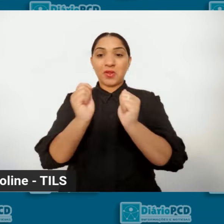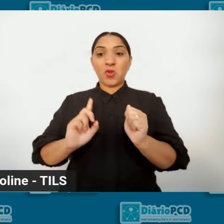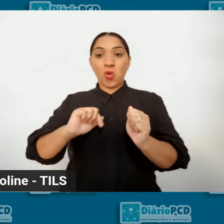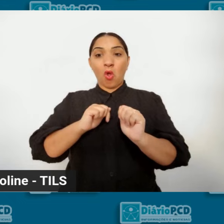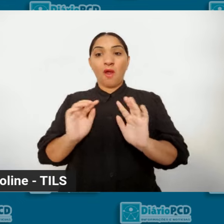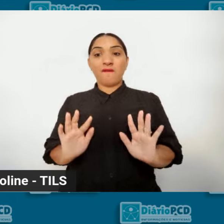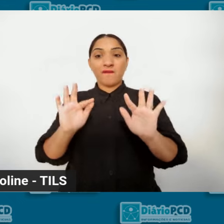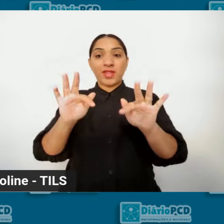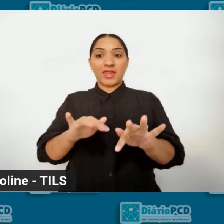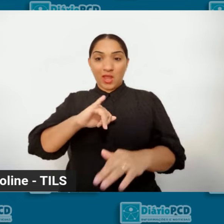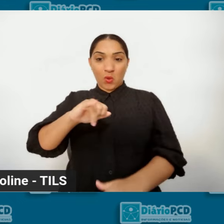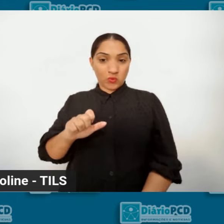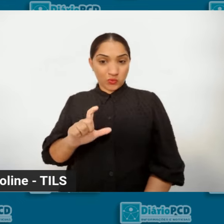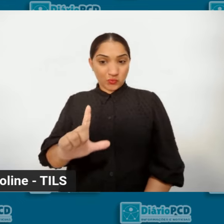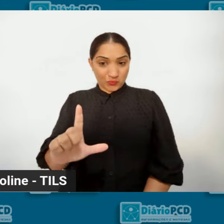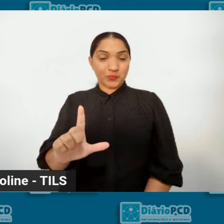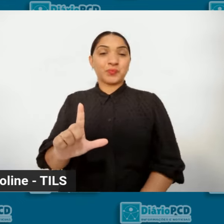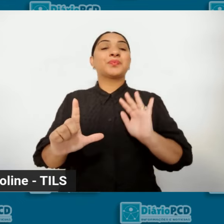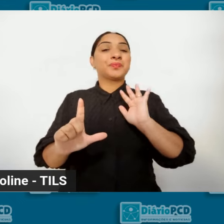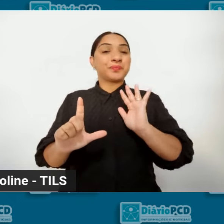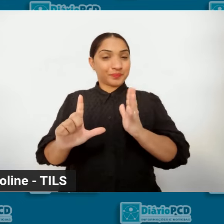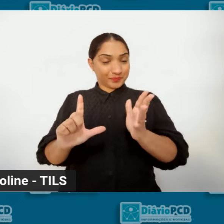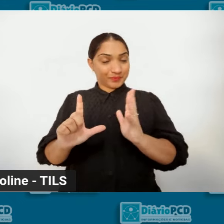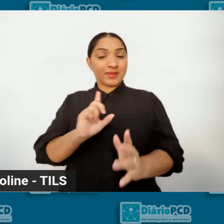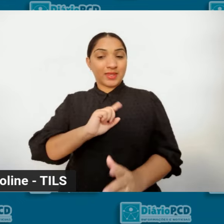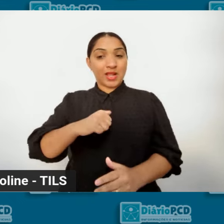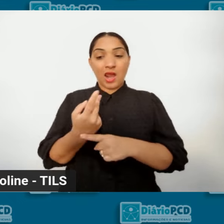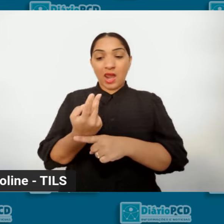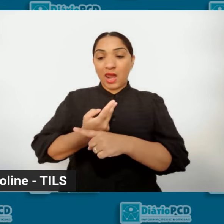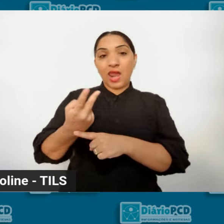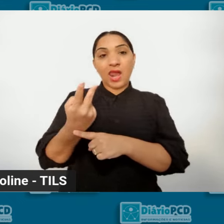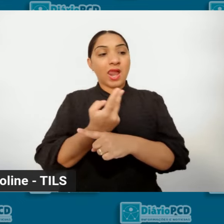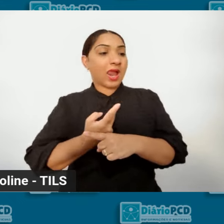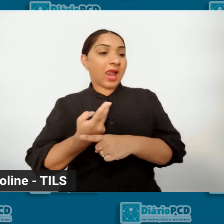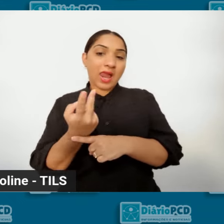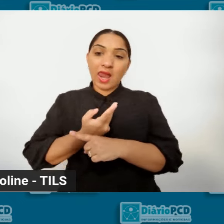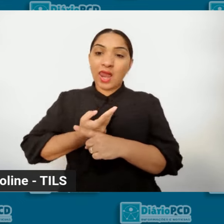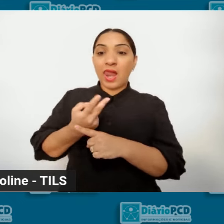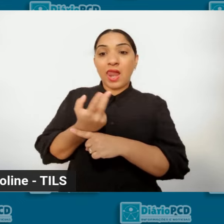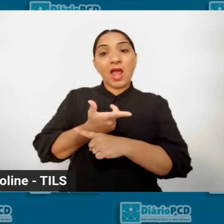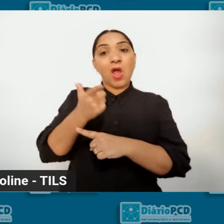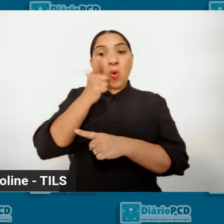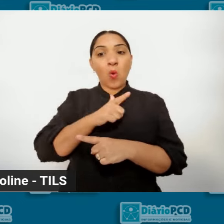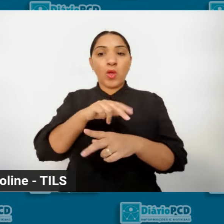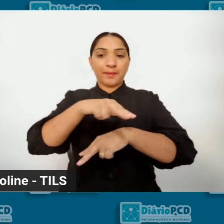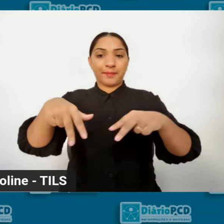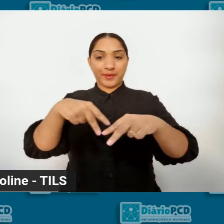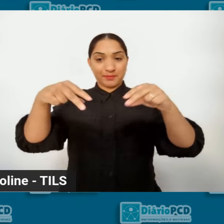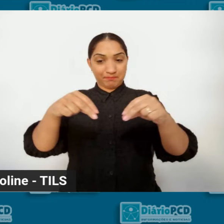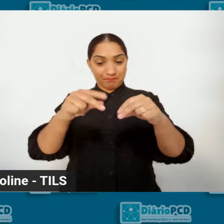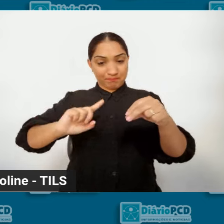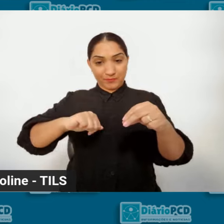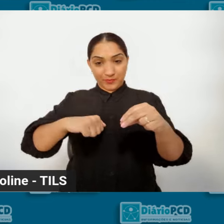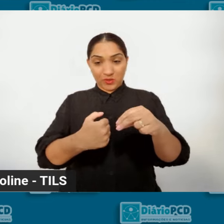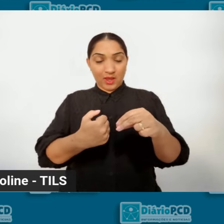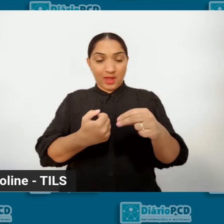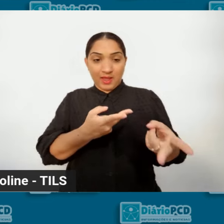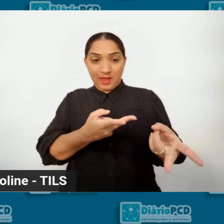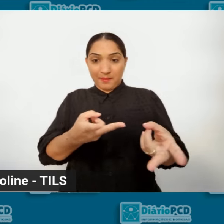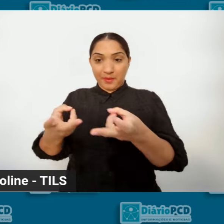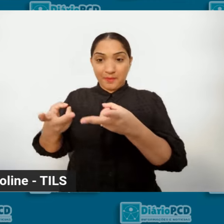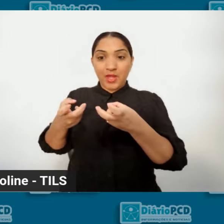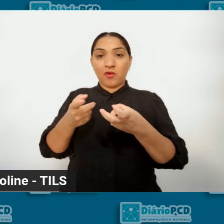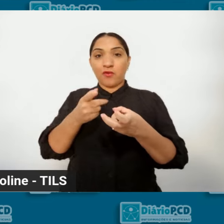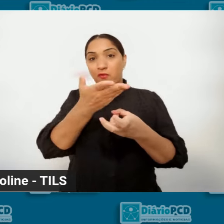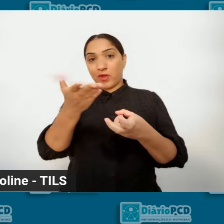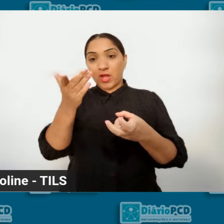o mês de julho e nós procuramos no mês de julho presentear quem acompanha o Diário PCD.